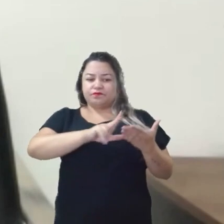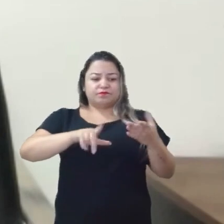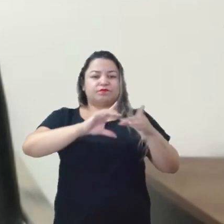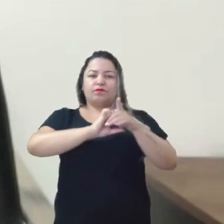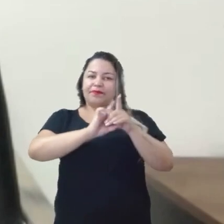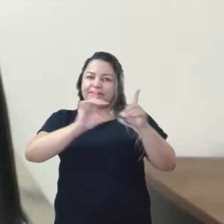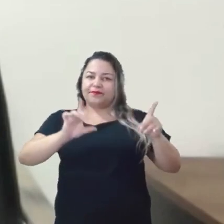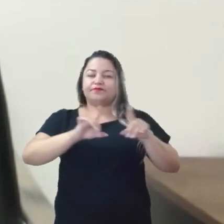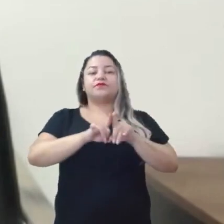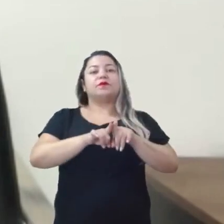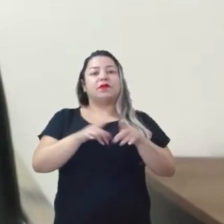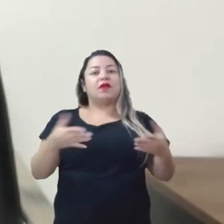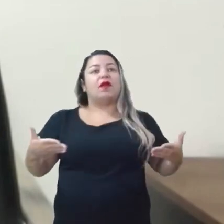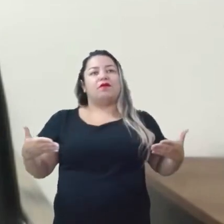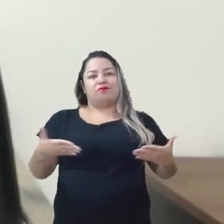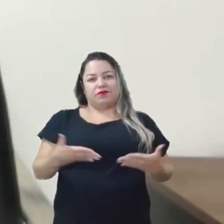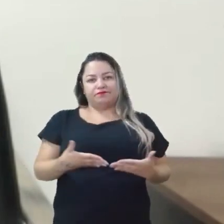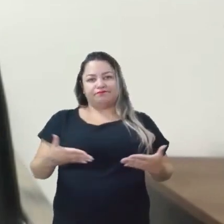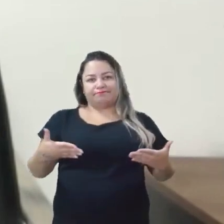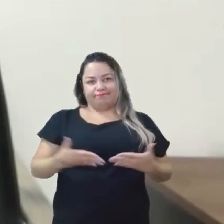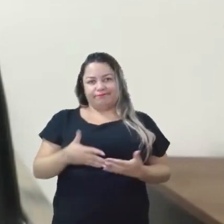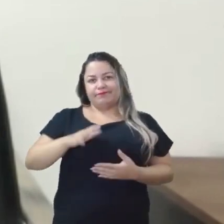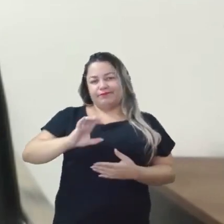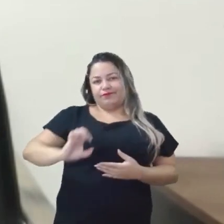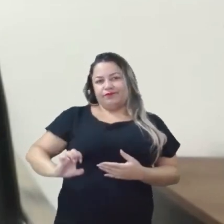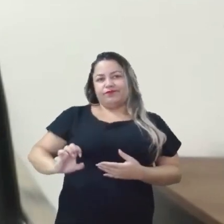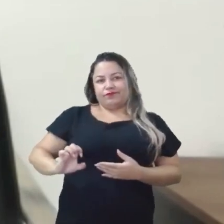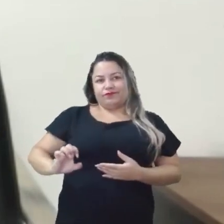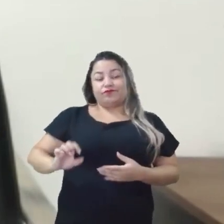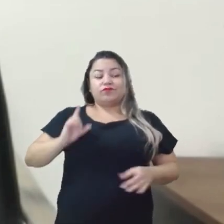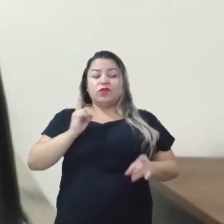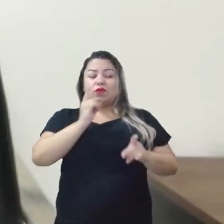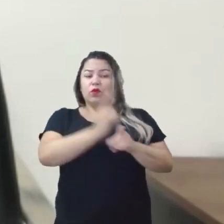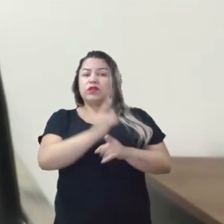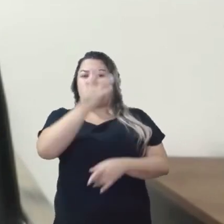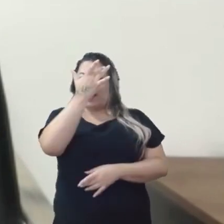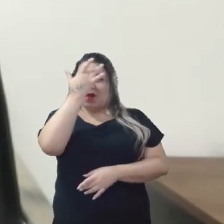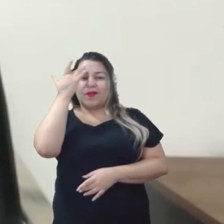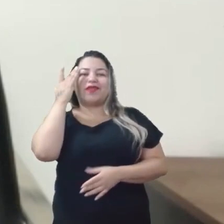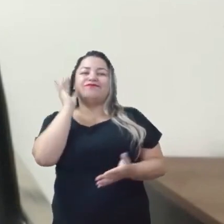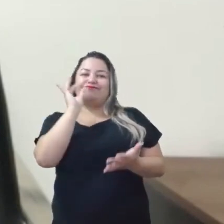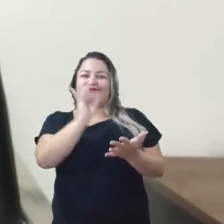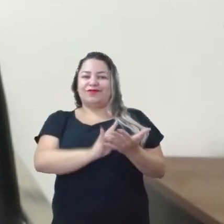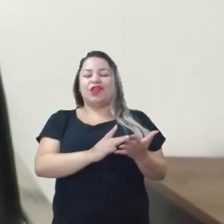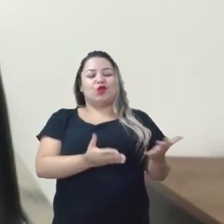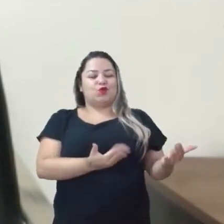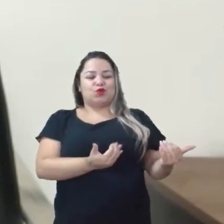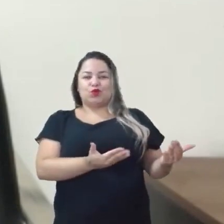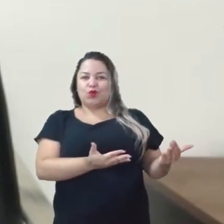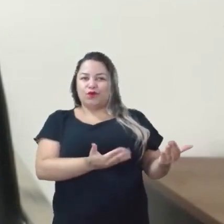democracia, e que agora a esquerda e a centro-esquerda encontraram alguém que de fato é jovem,